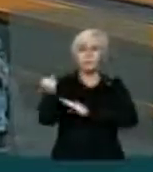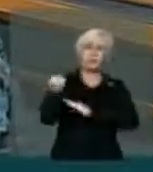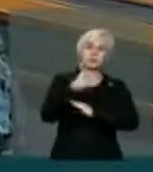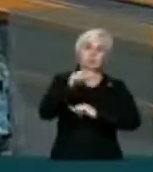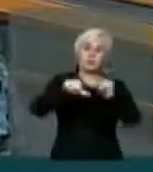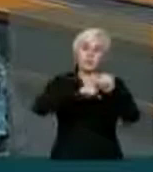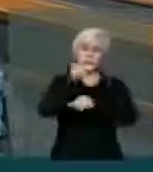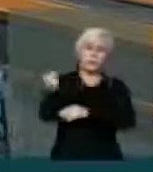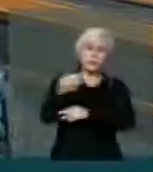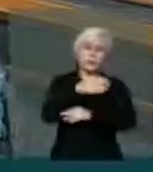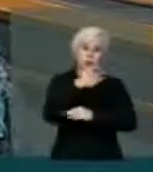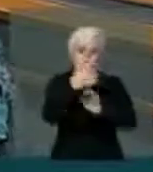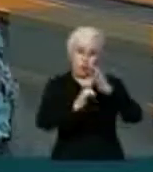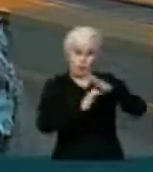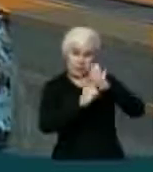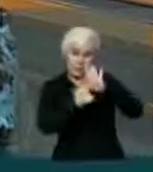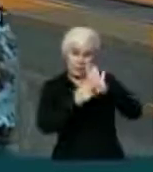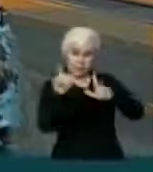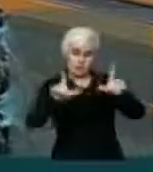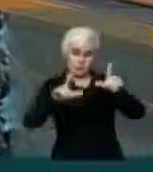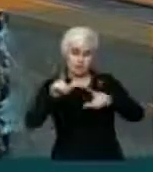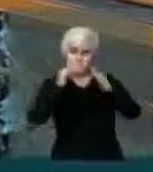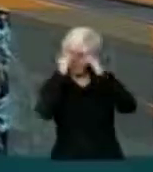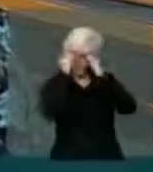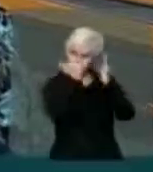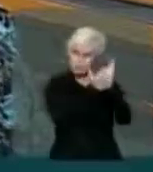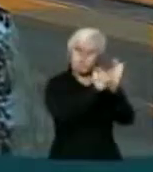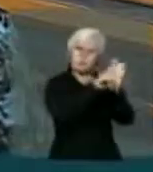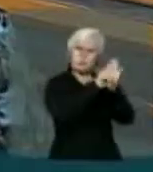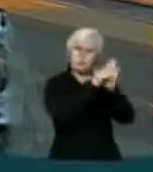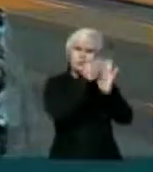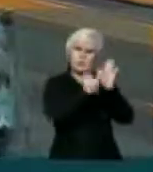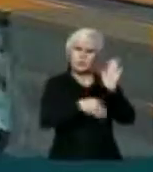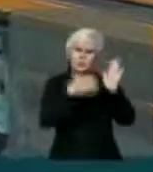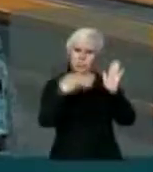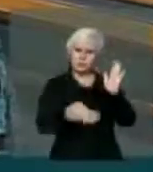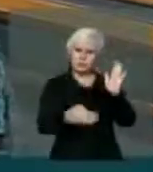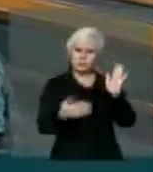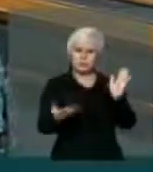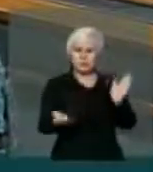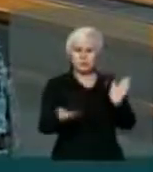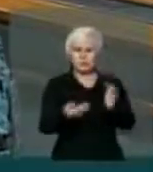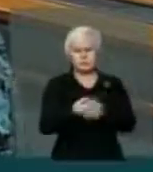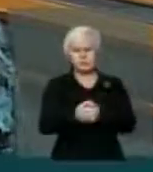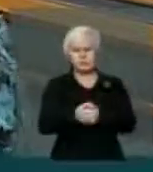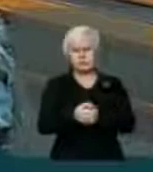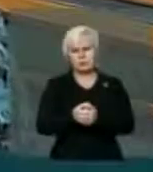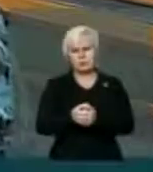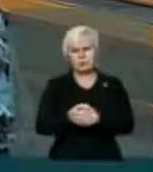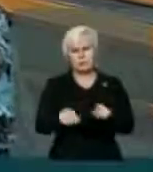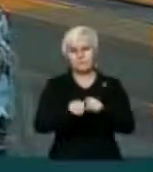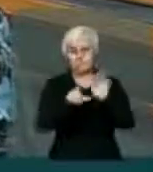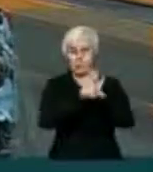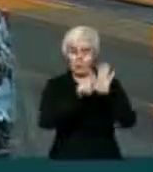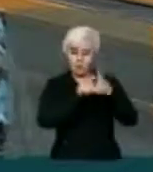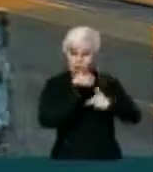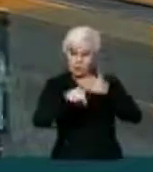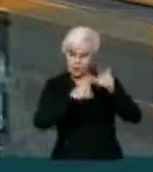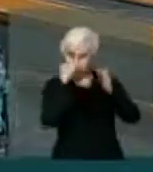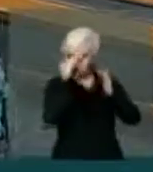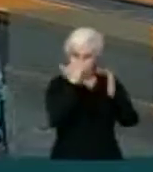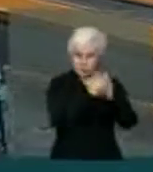aquela emissora está cumprindo, né, a legislação em vigor, a Constituição e a legislação infraconstitucional, e a legislação